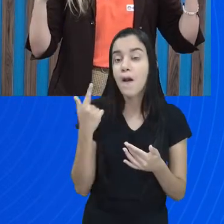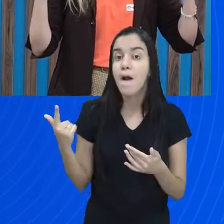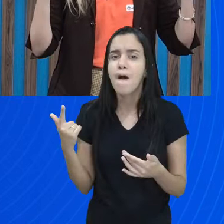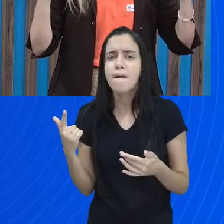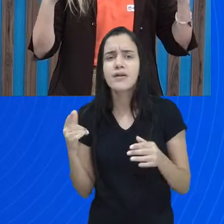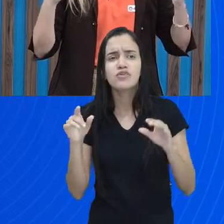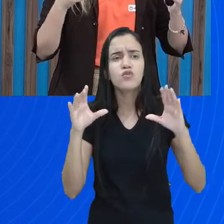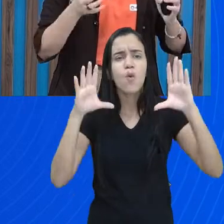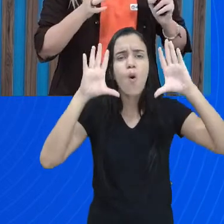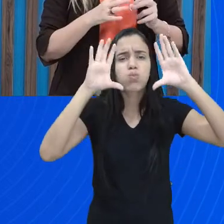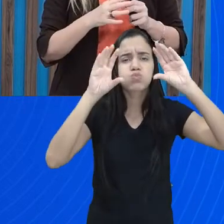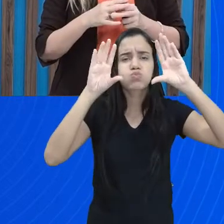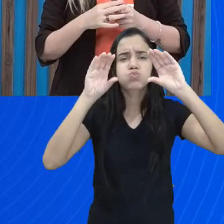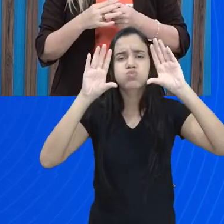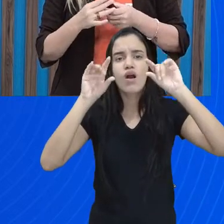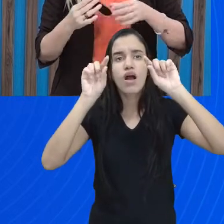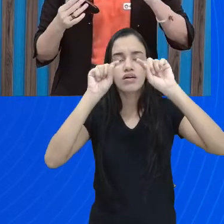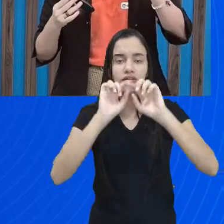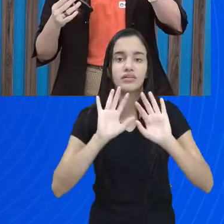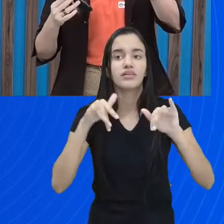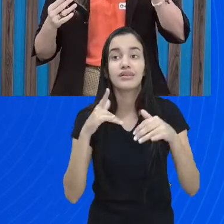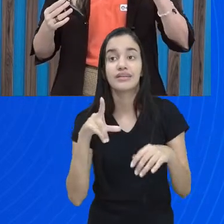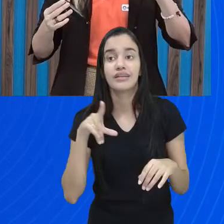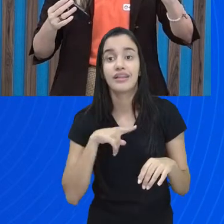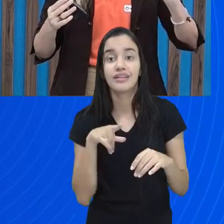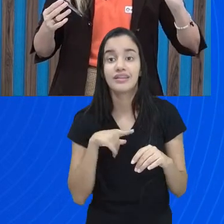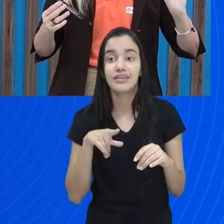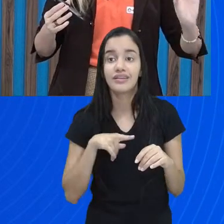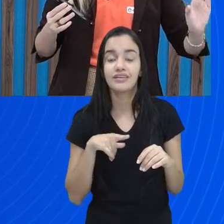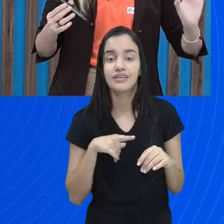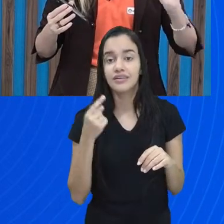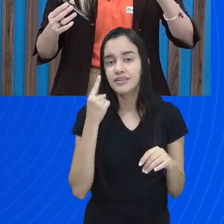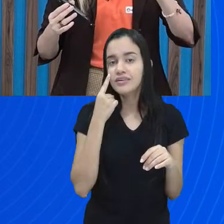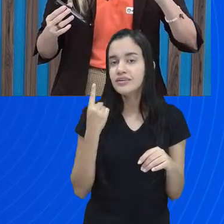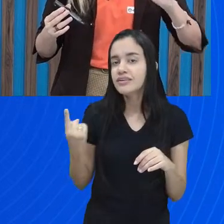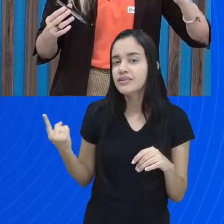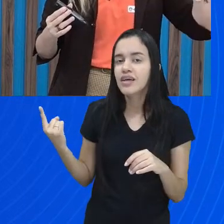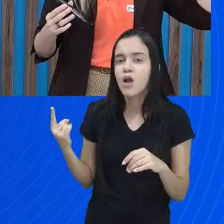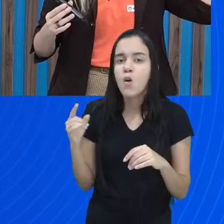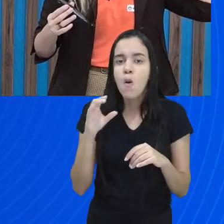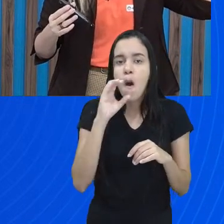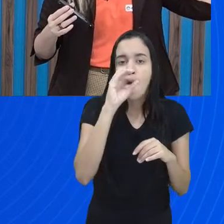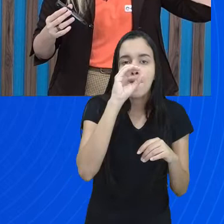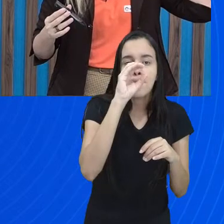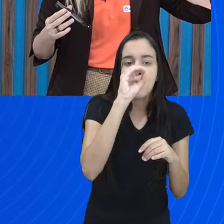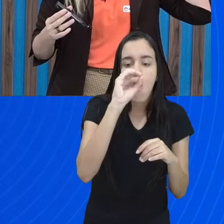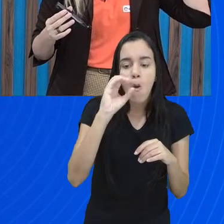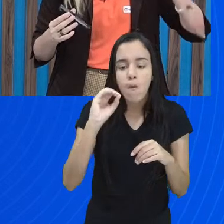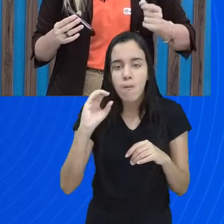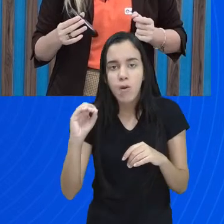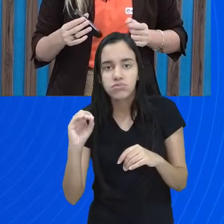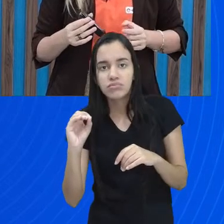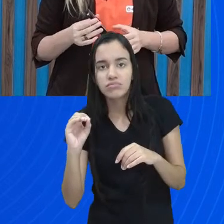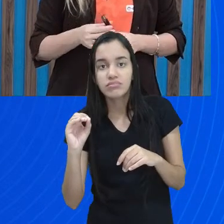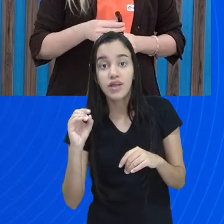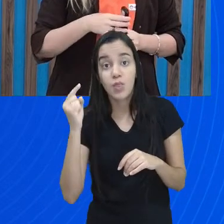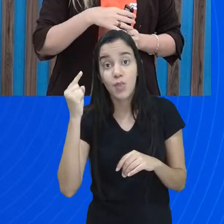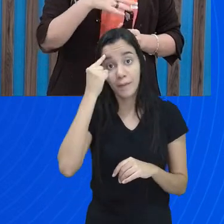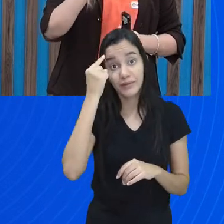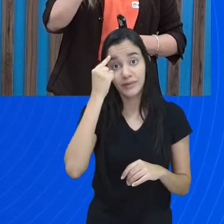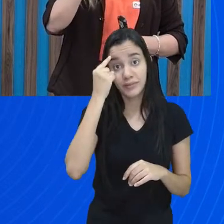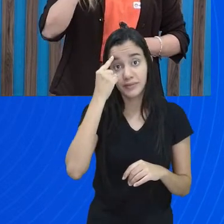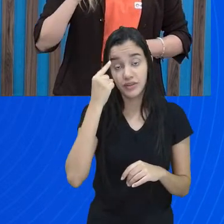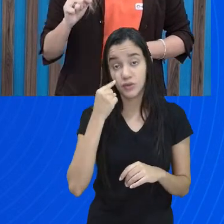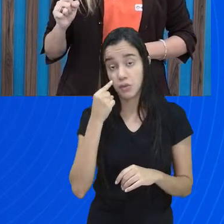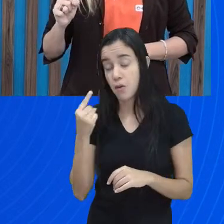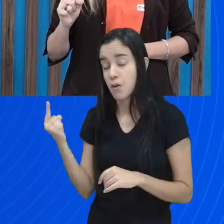nuvem fofinha, mas que tem umas bolinhas embaixo, é o balão do pensamento. Então aí,